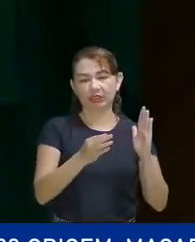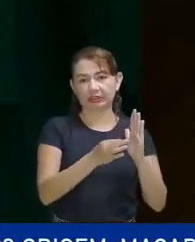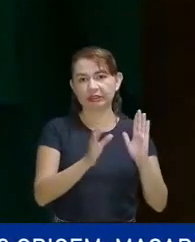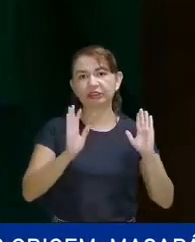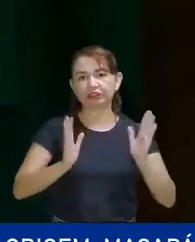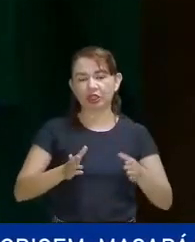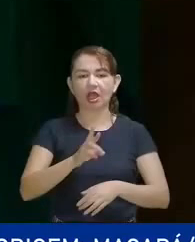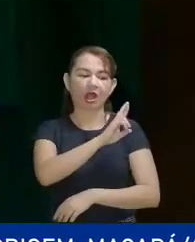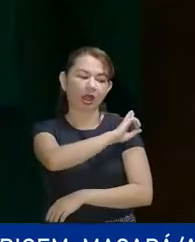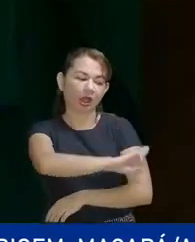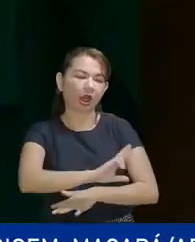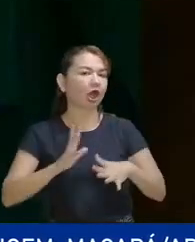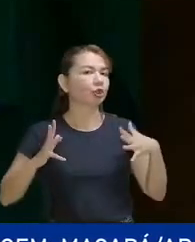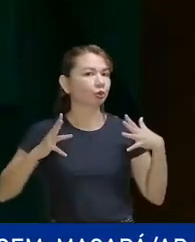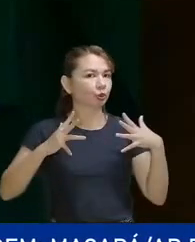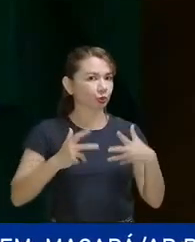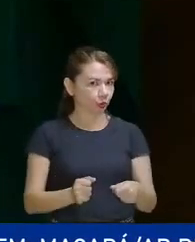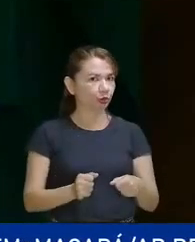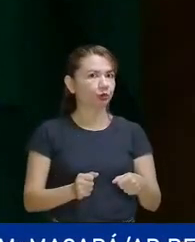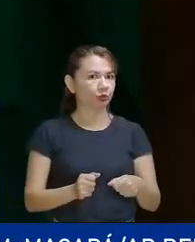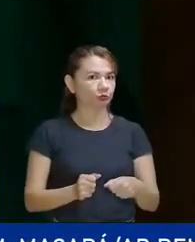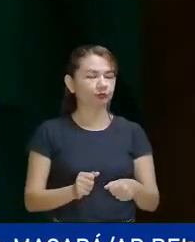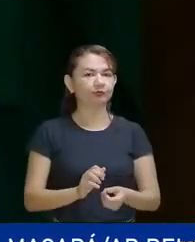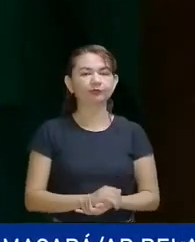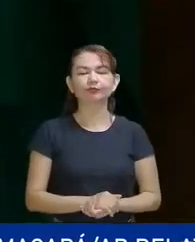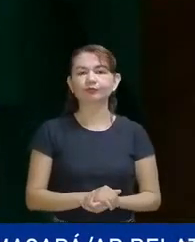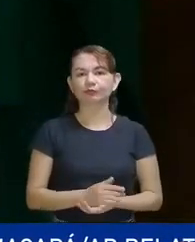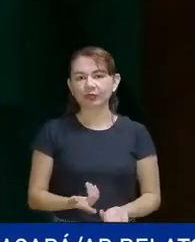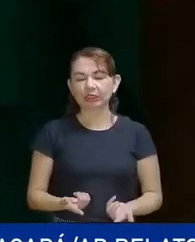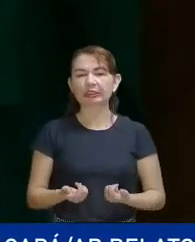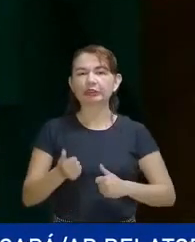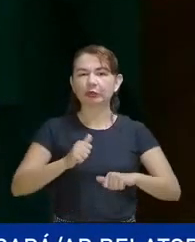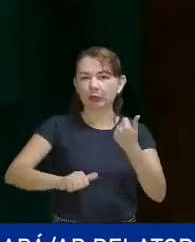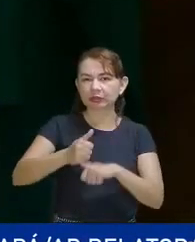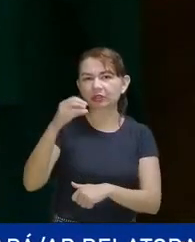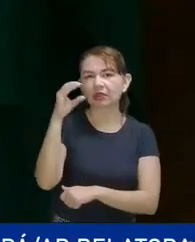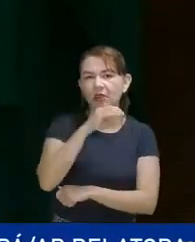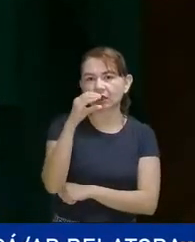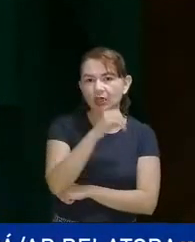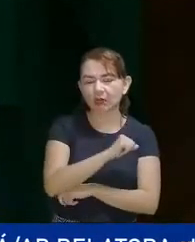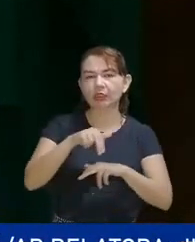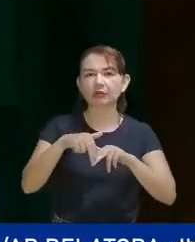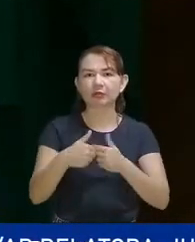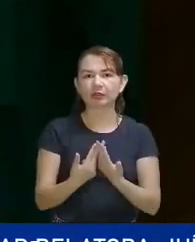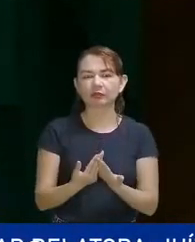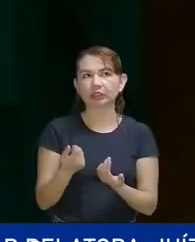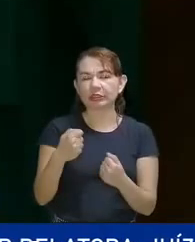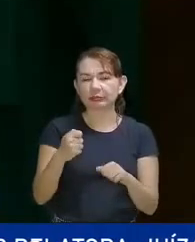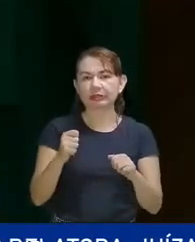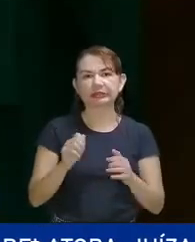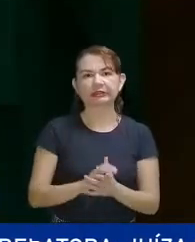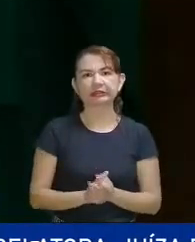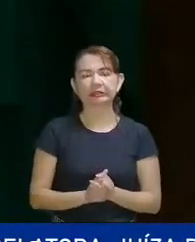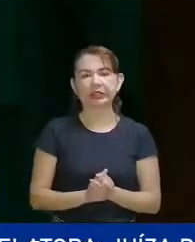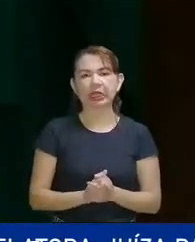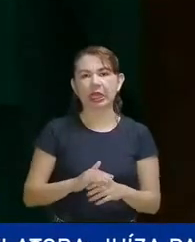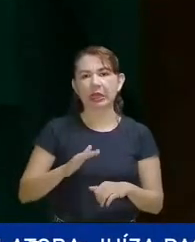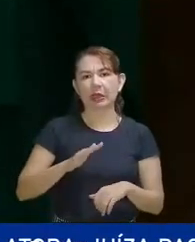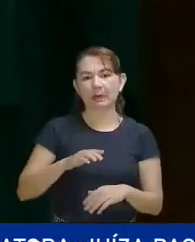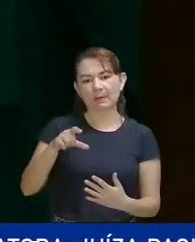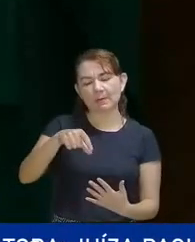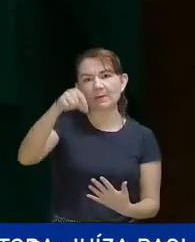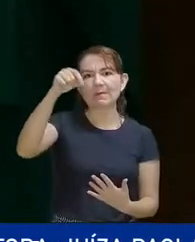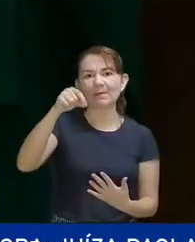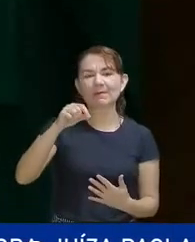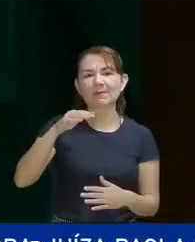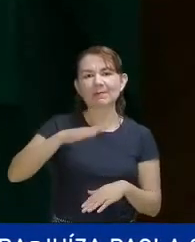pela desaprovação integral das contas, mas proceder a uma análise muito rápida apenas do que merece maior destaque, e